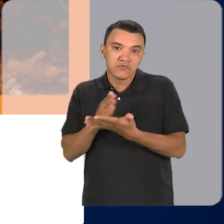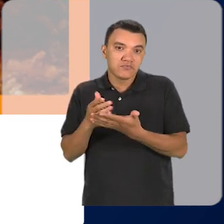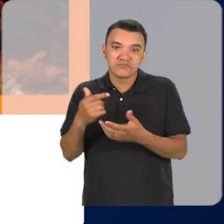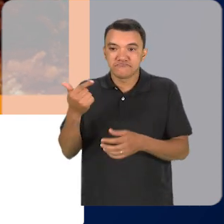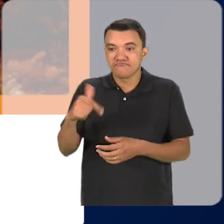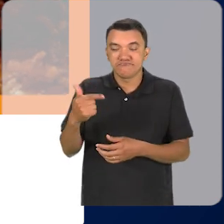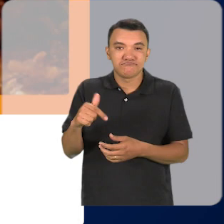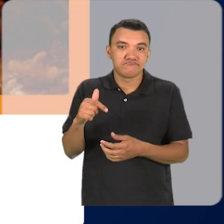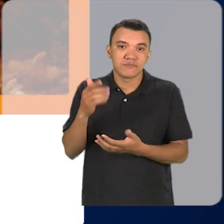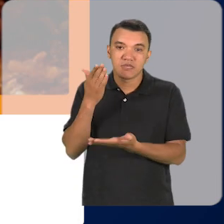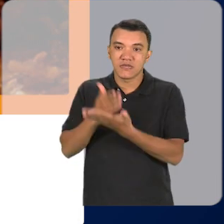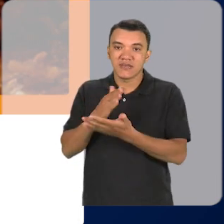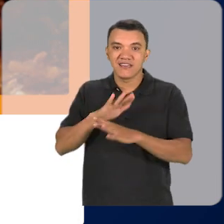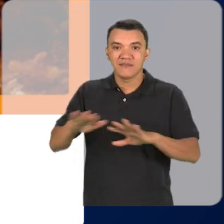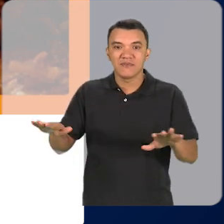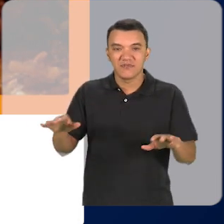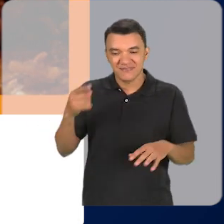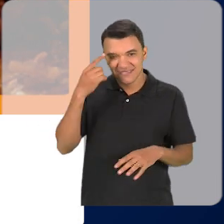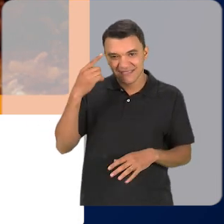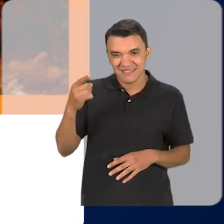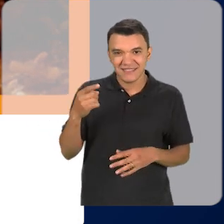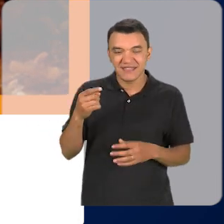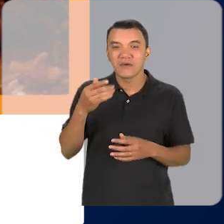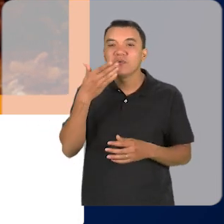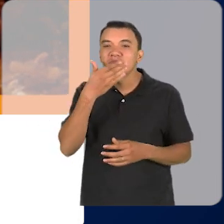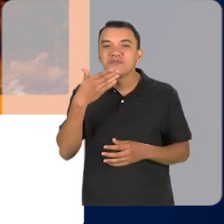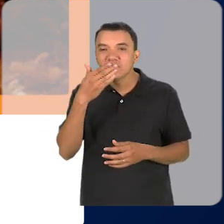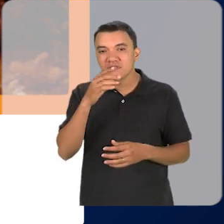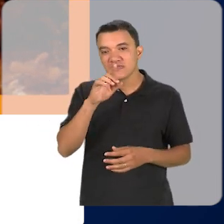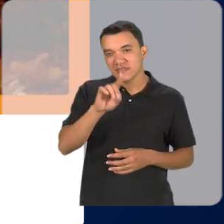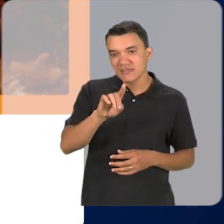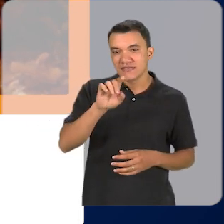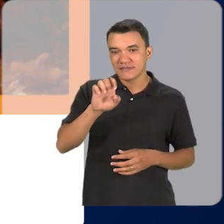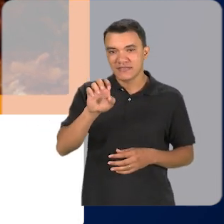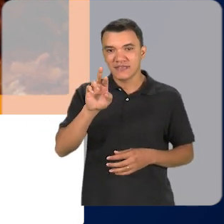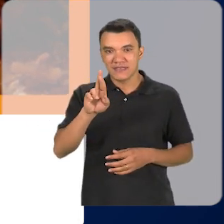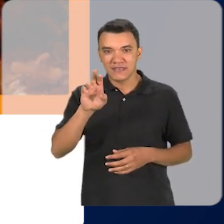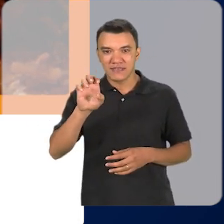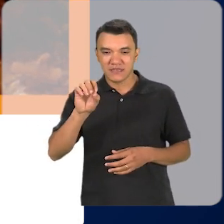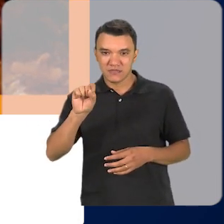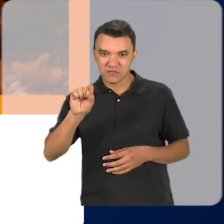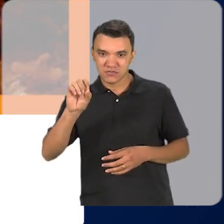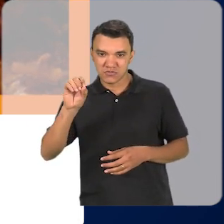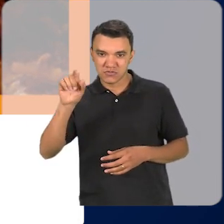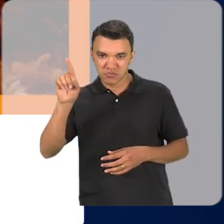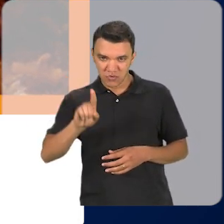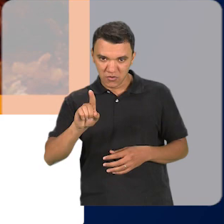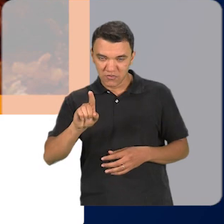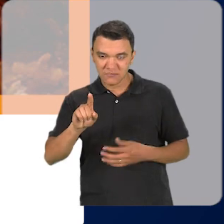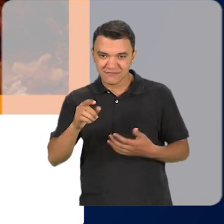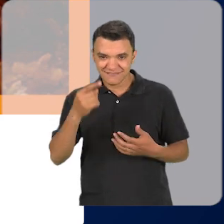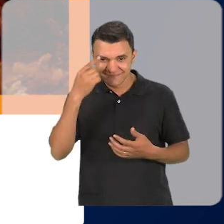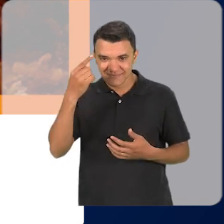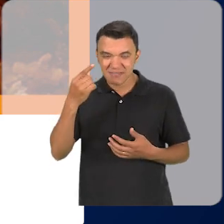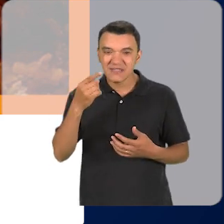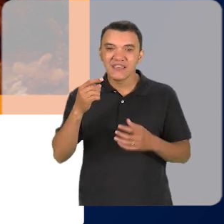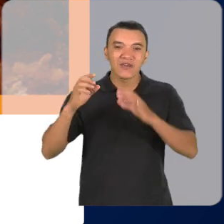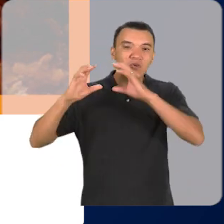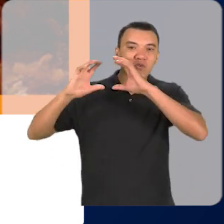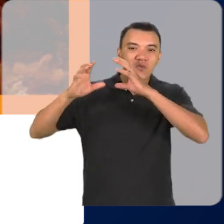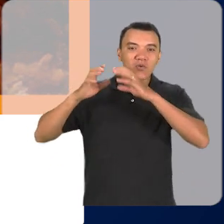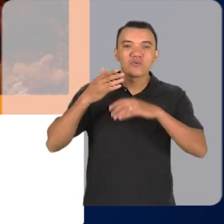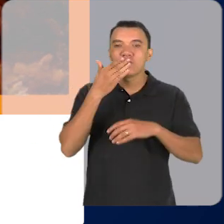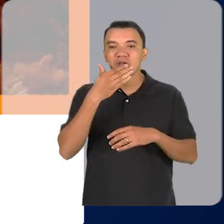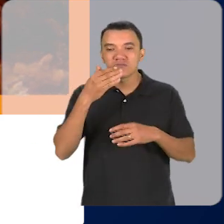né, era um doce de melado de açúcar com coco, que custava R$10